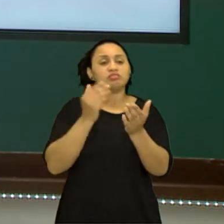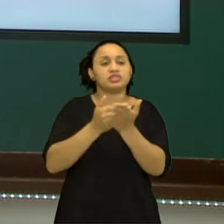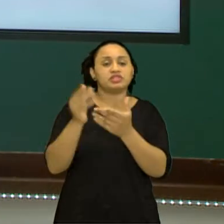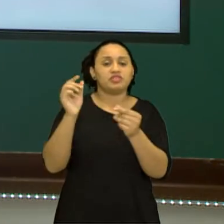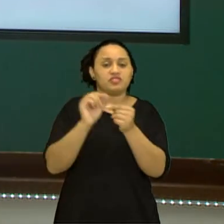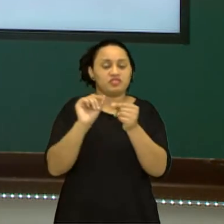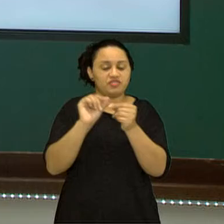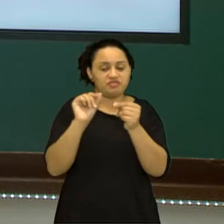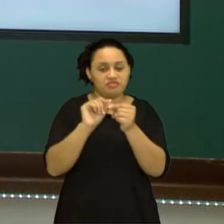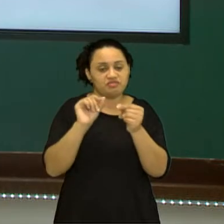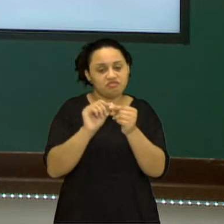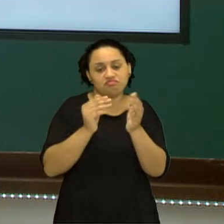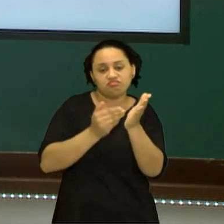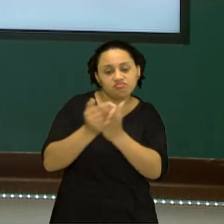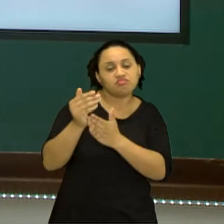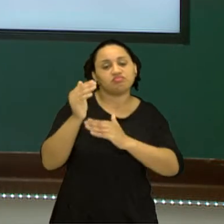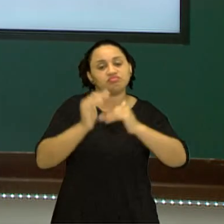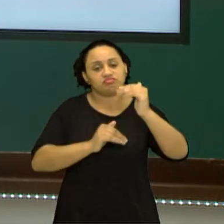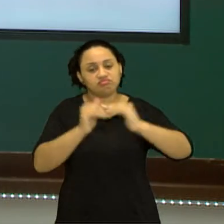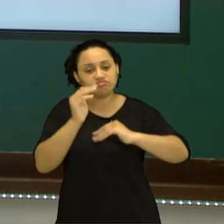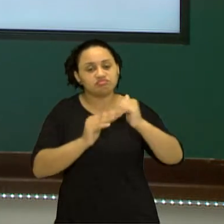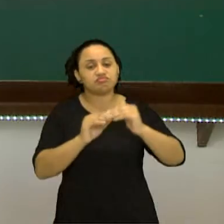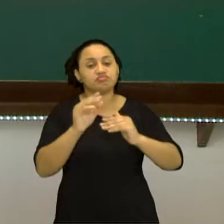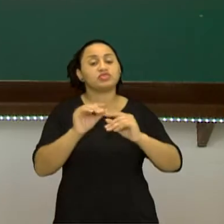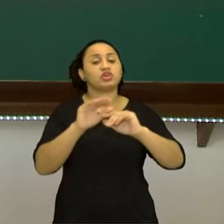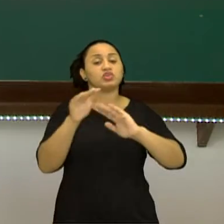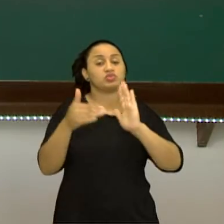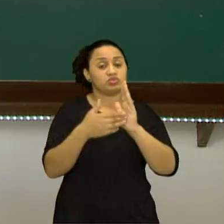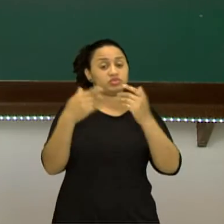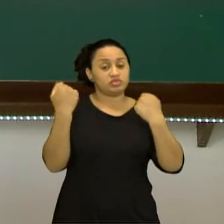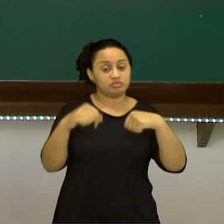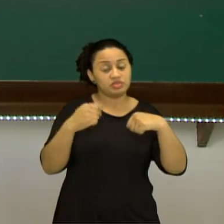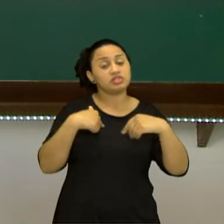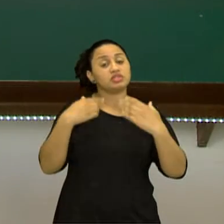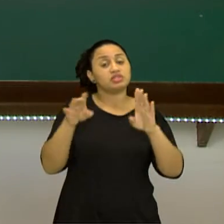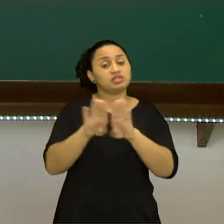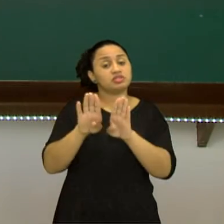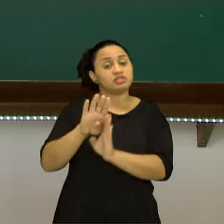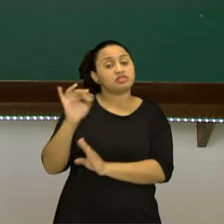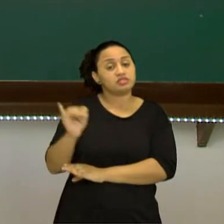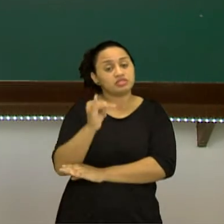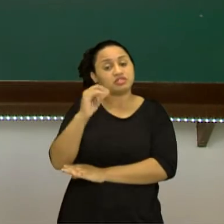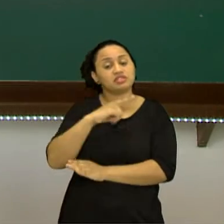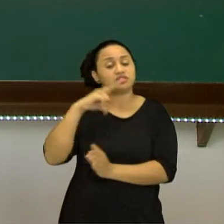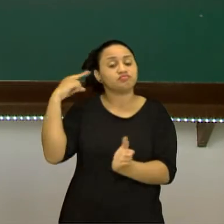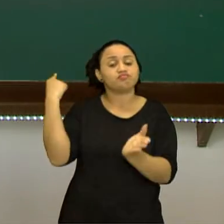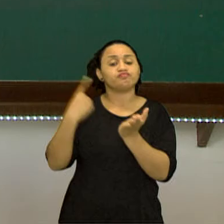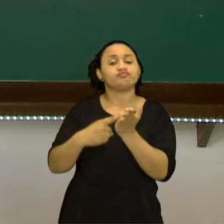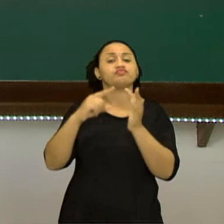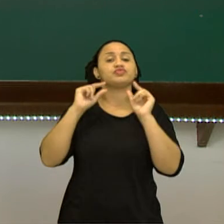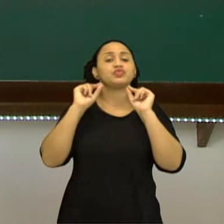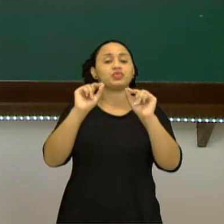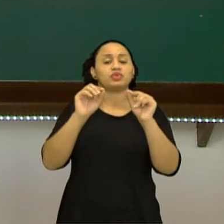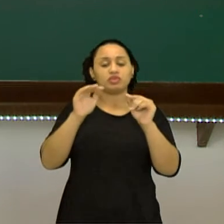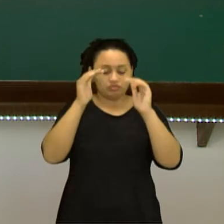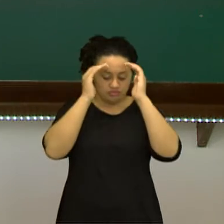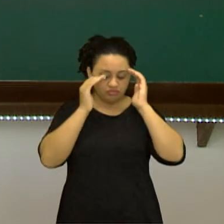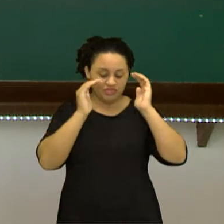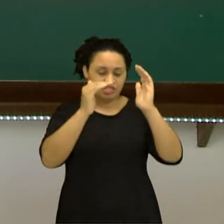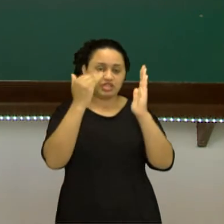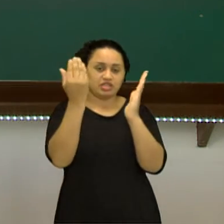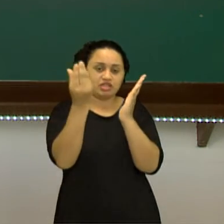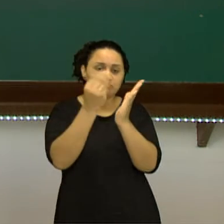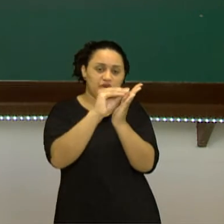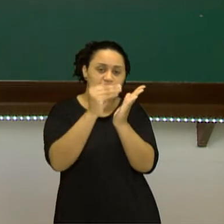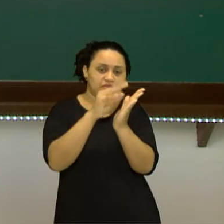começar a trabalhar, vamos começar a executar essas tarefas. E é importante que você tenha um comprometimento em seguir o seu cronograma,